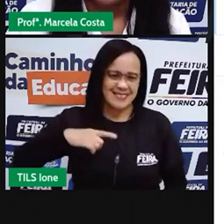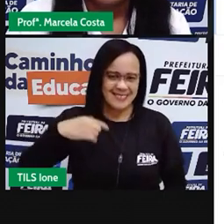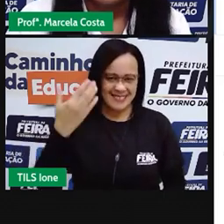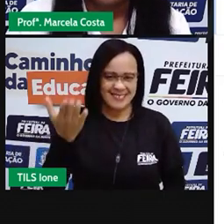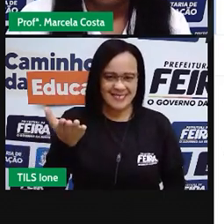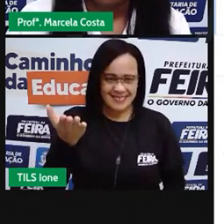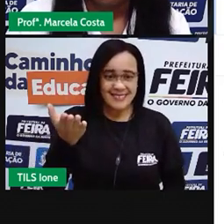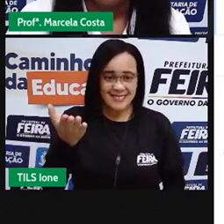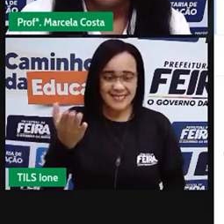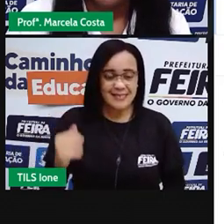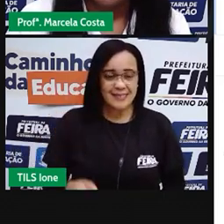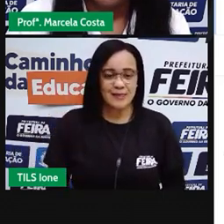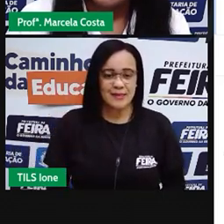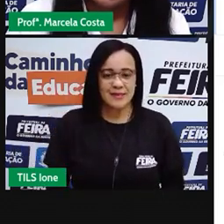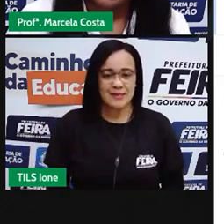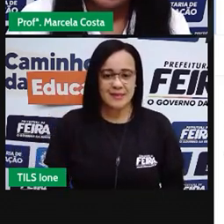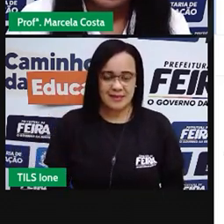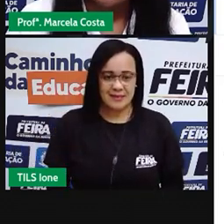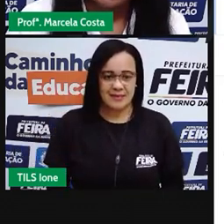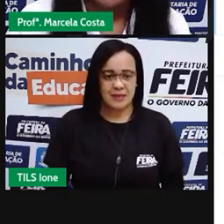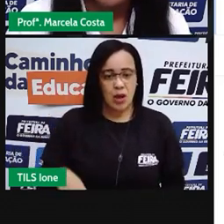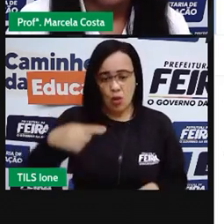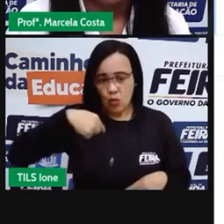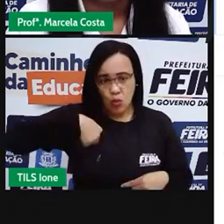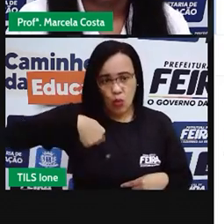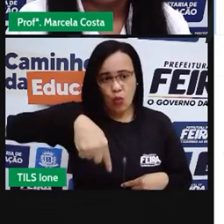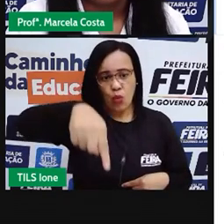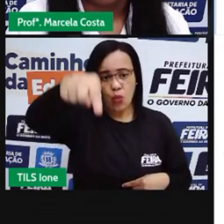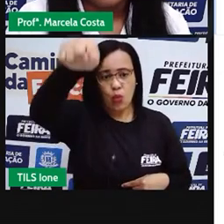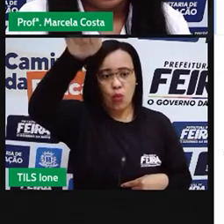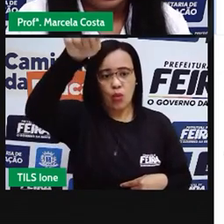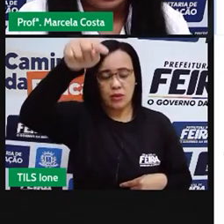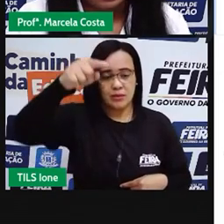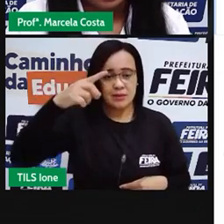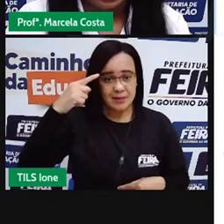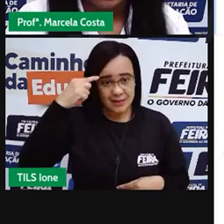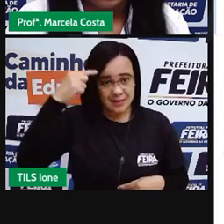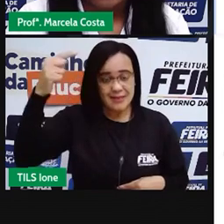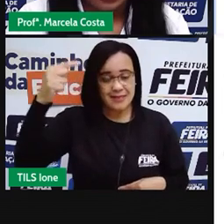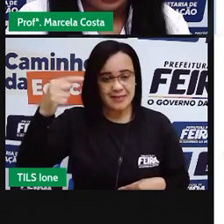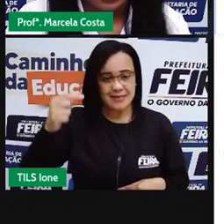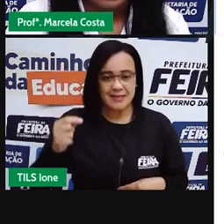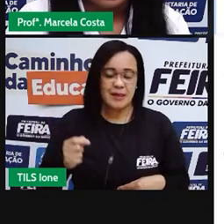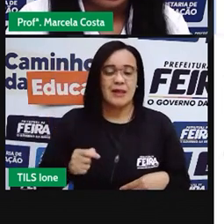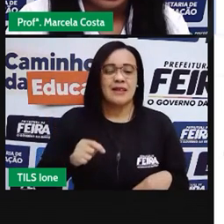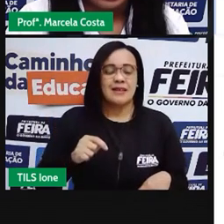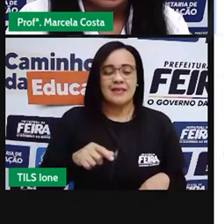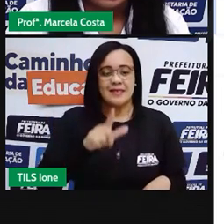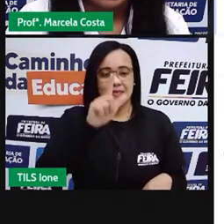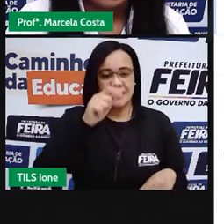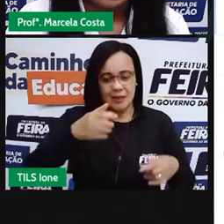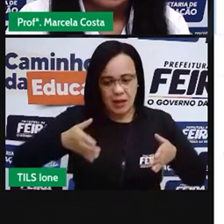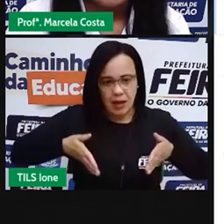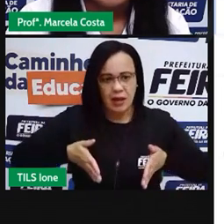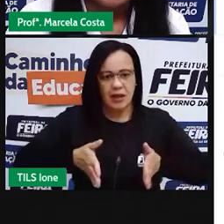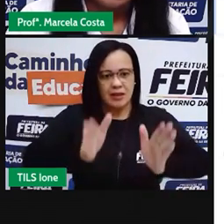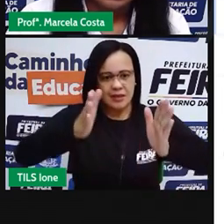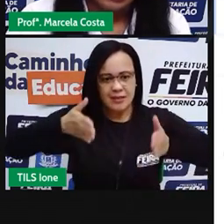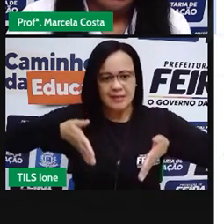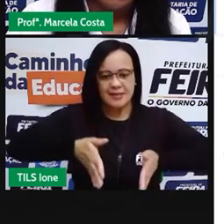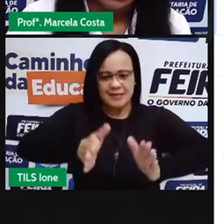passando por toda a extensão aqui, da Avenida de Educação dos Águas, até chegar aqui